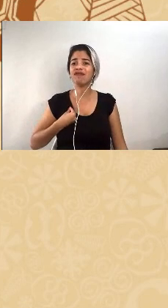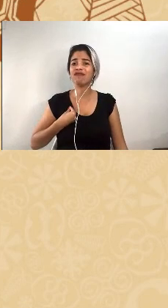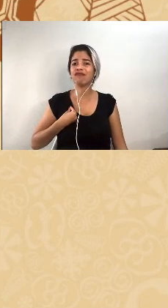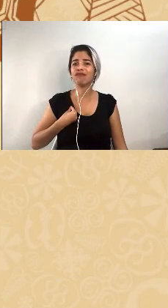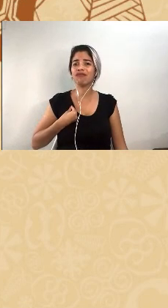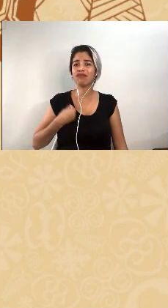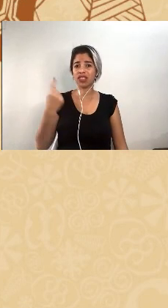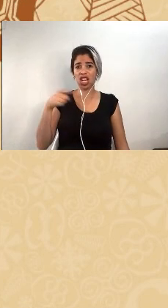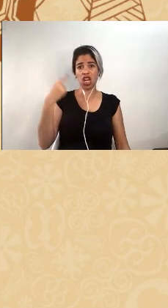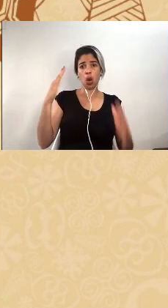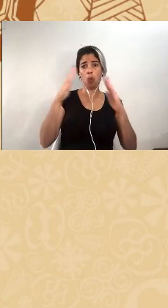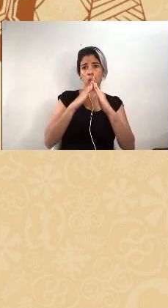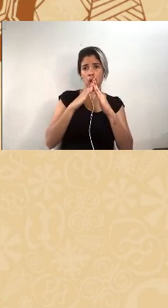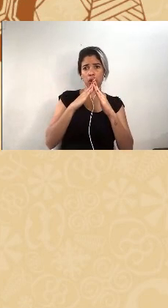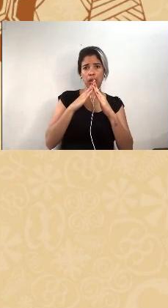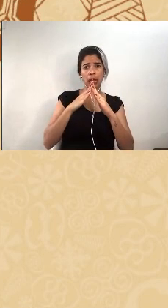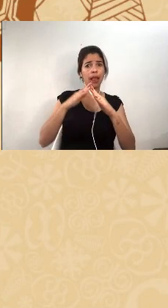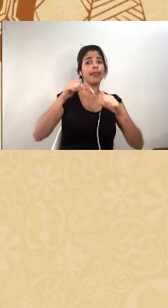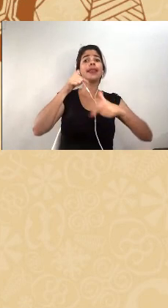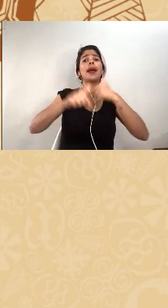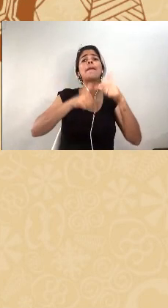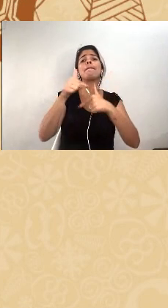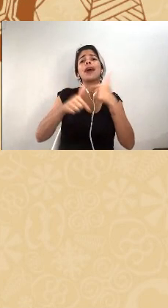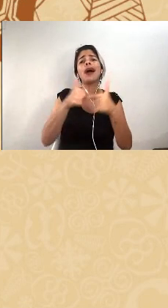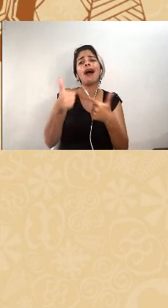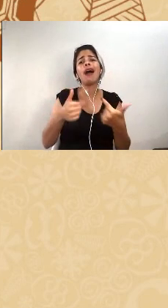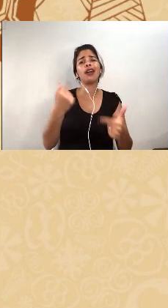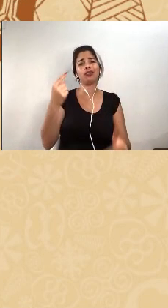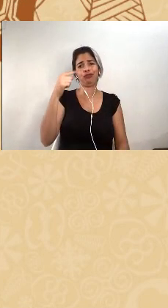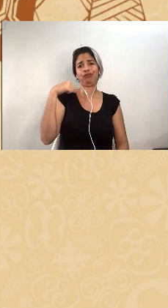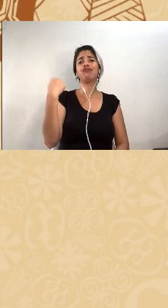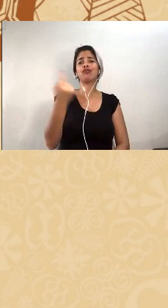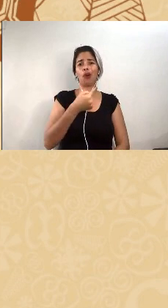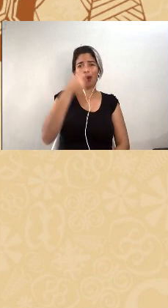onde estamos residindo, nosso emprego, né?